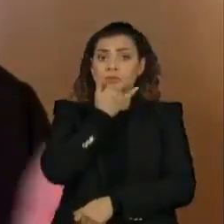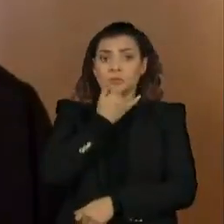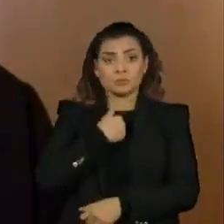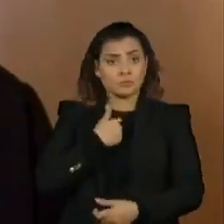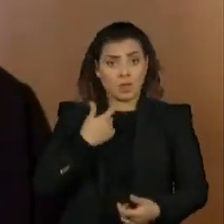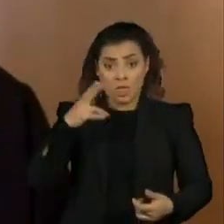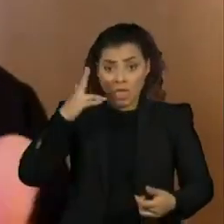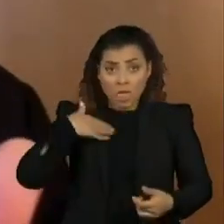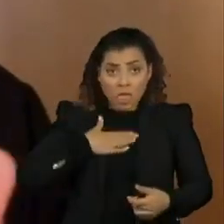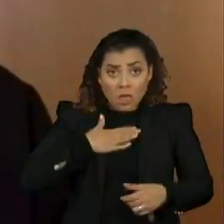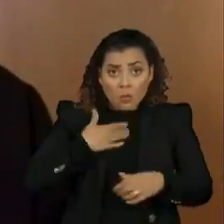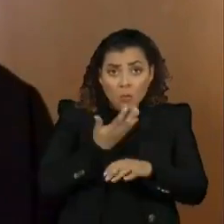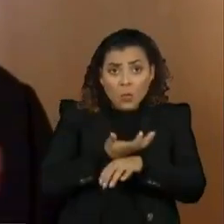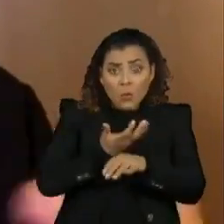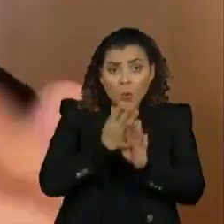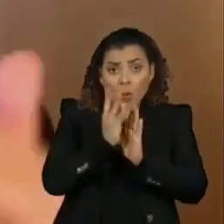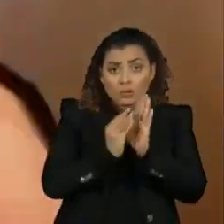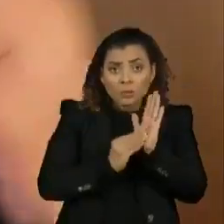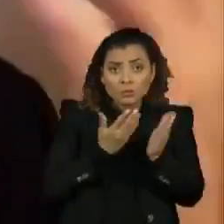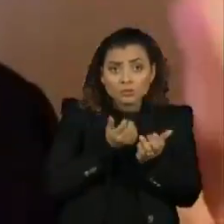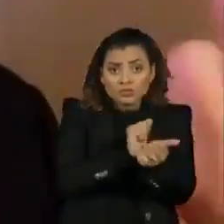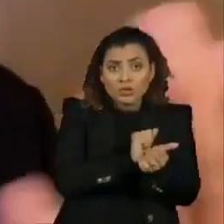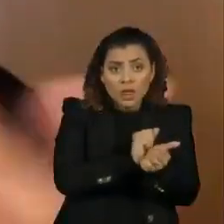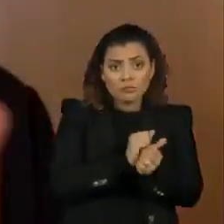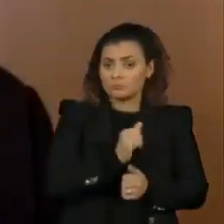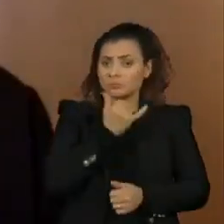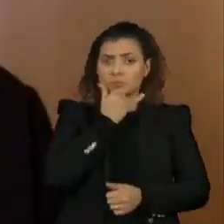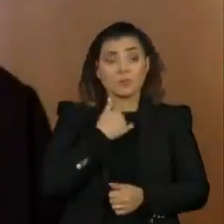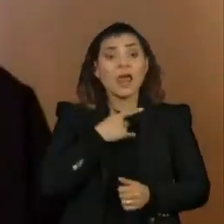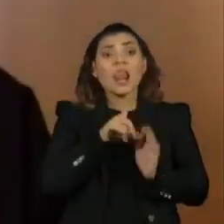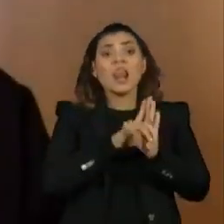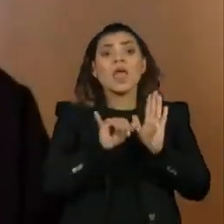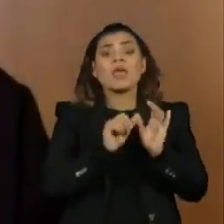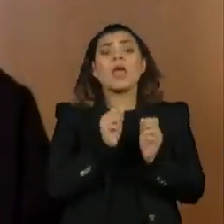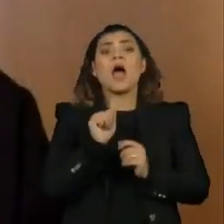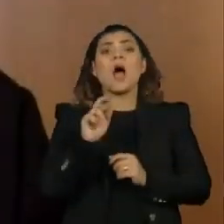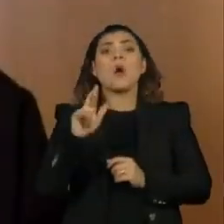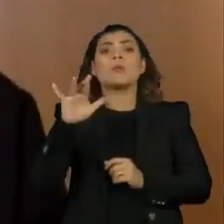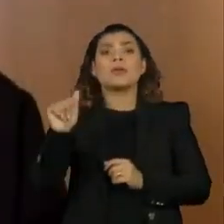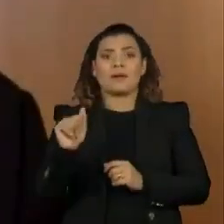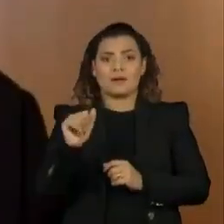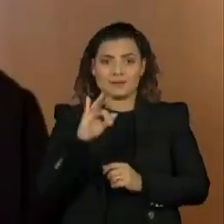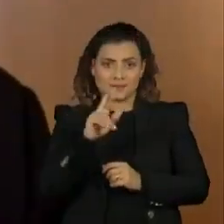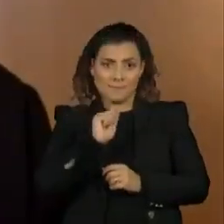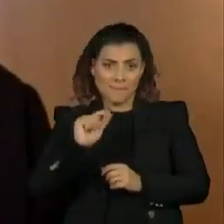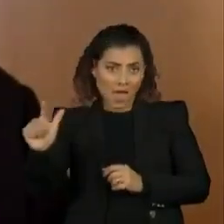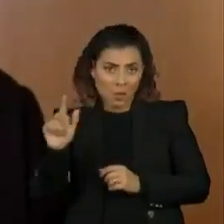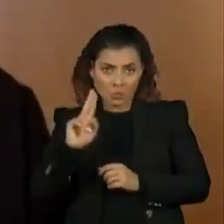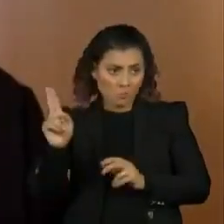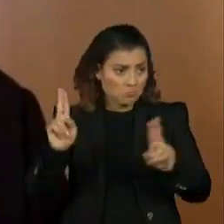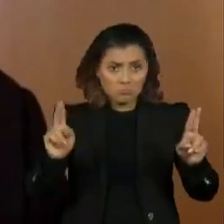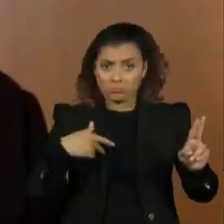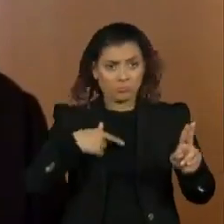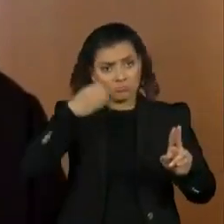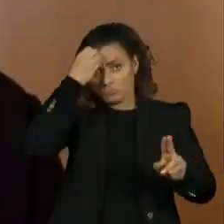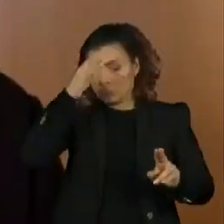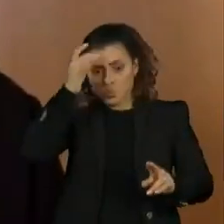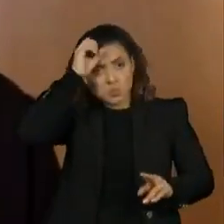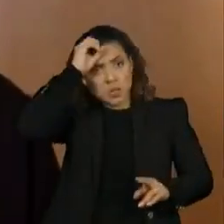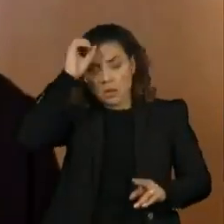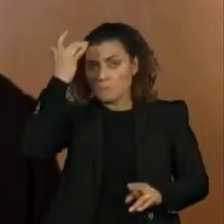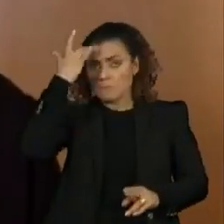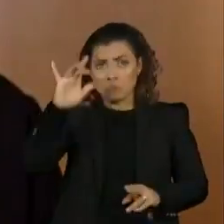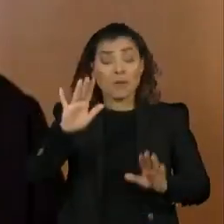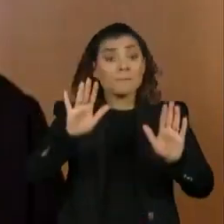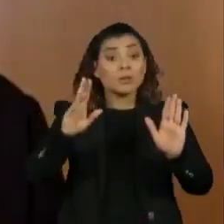passei pela escravidão, né? Se eu ouvir falar da Lei Áurea, da Princesa Isabel, foi muito. Hoje já existe